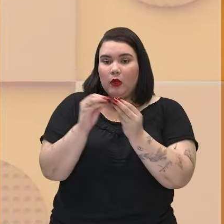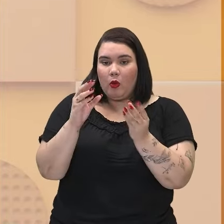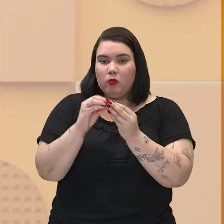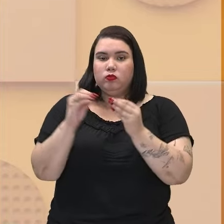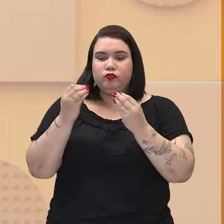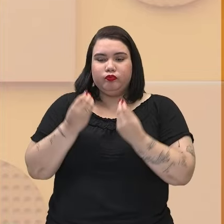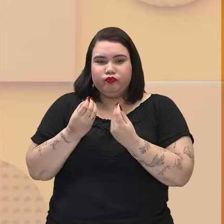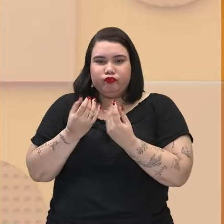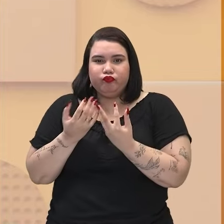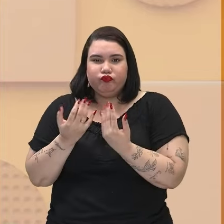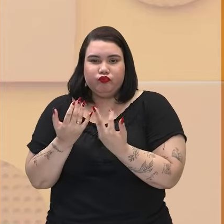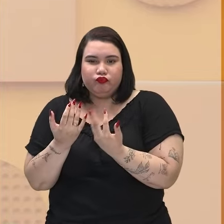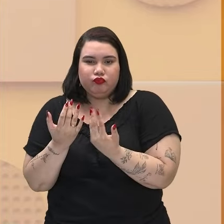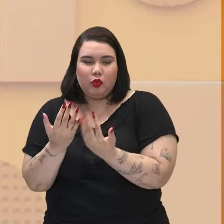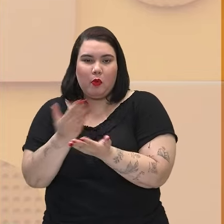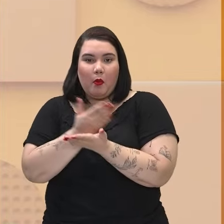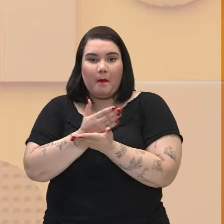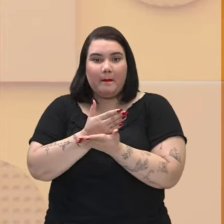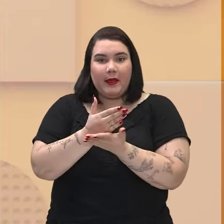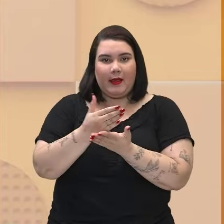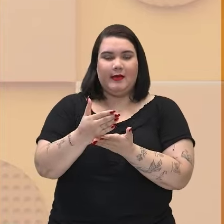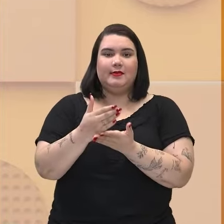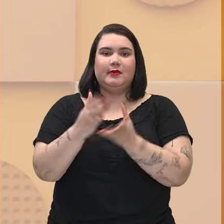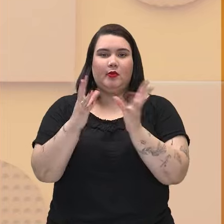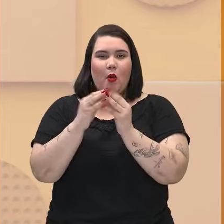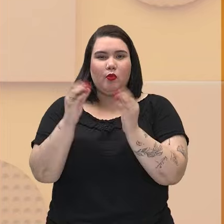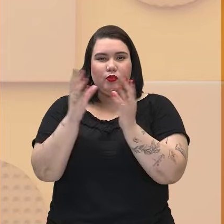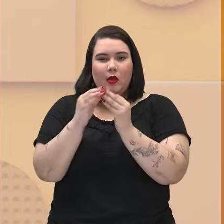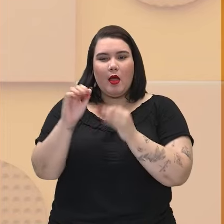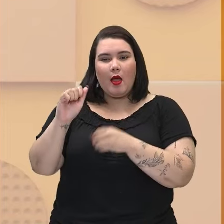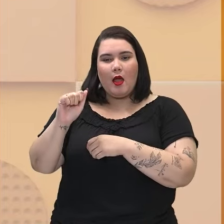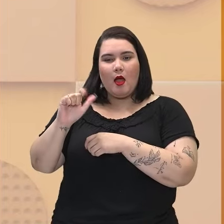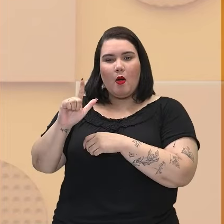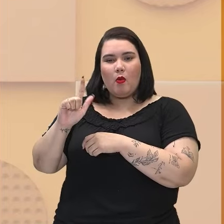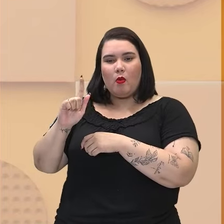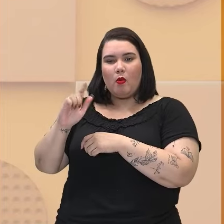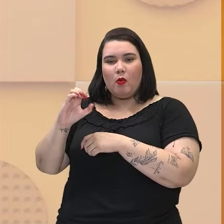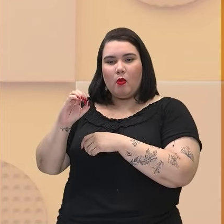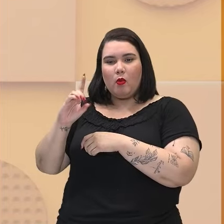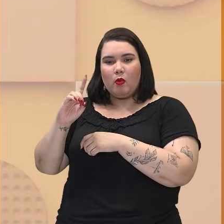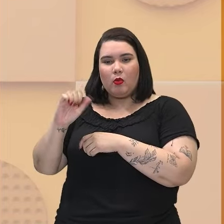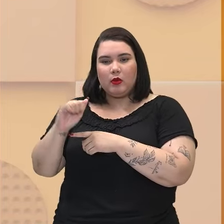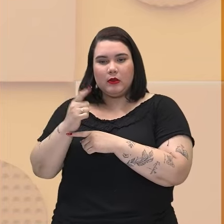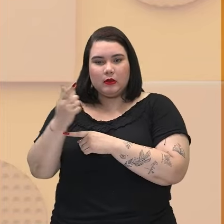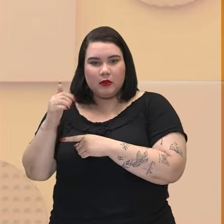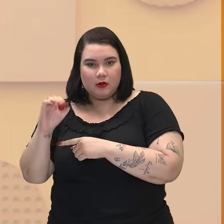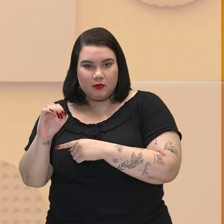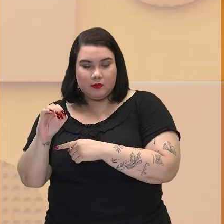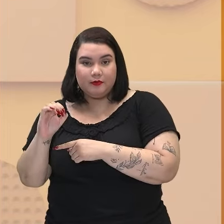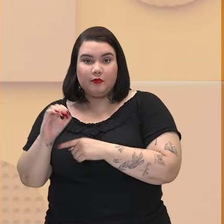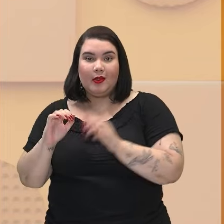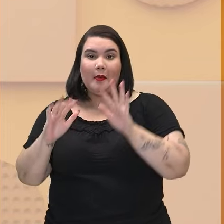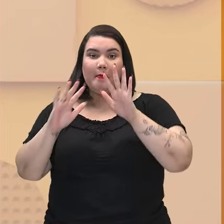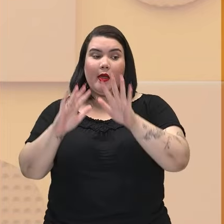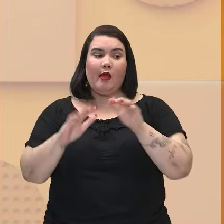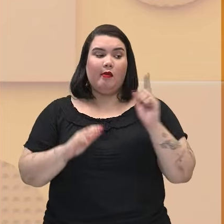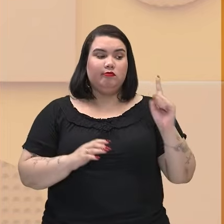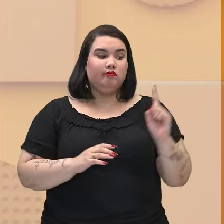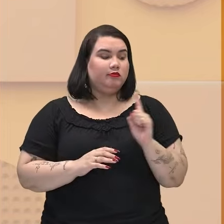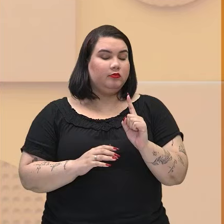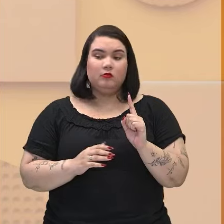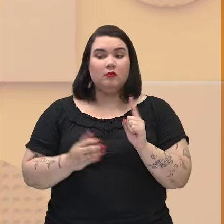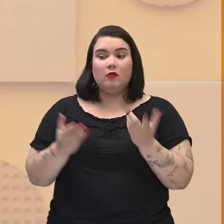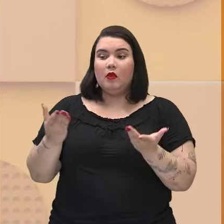muito sucesso, estava dando lucro. Só que temos a coroa que vai chegar e vai dizer: pague a minha parte, pague